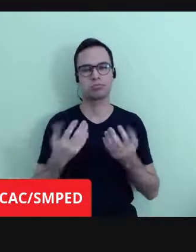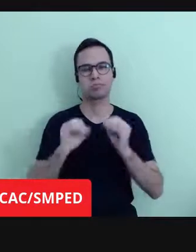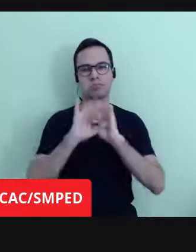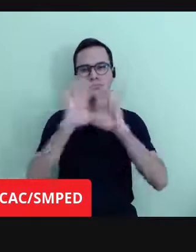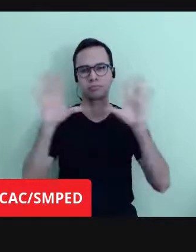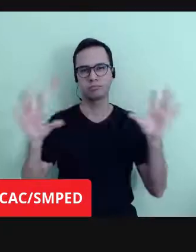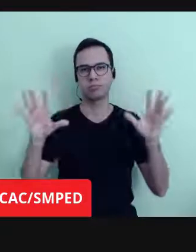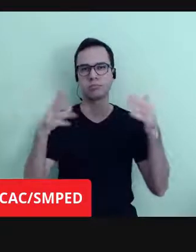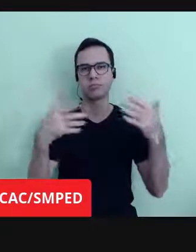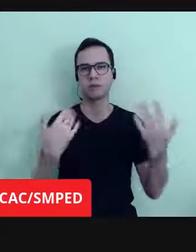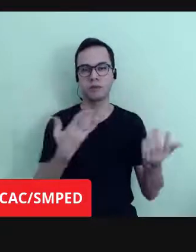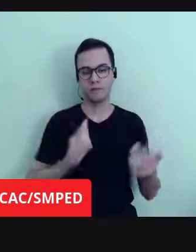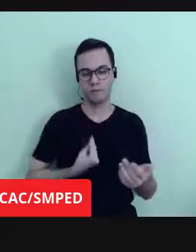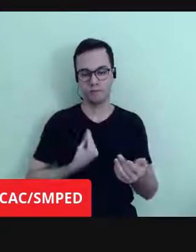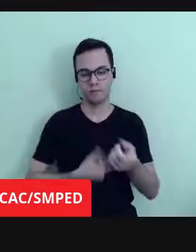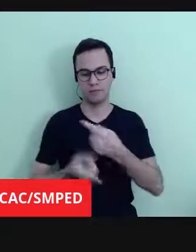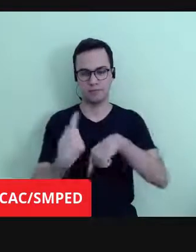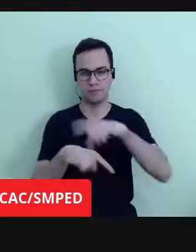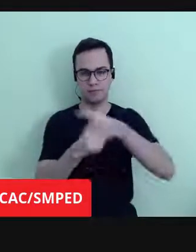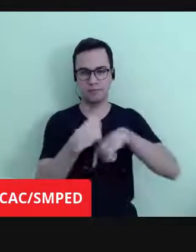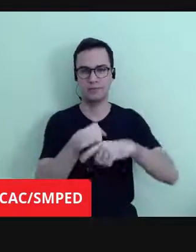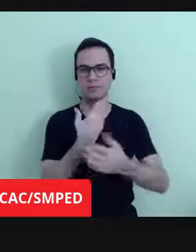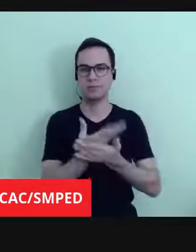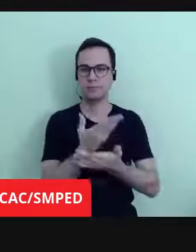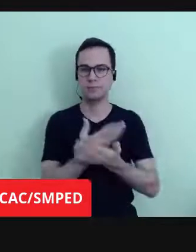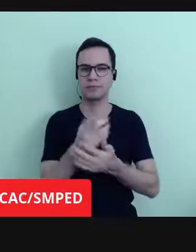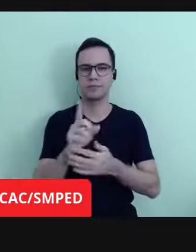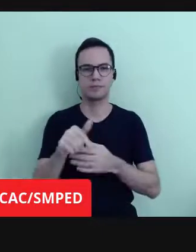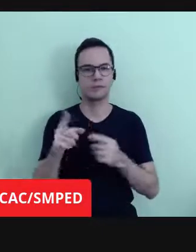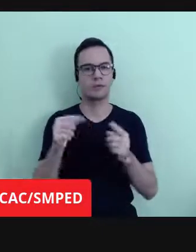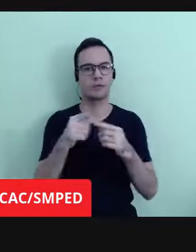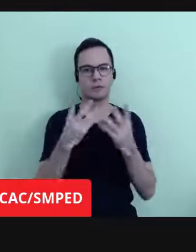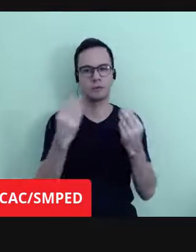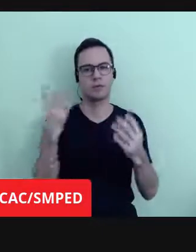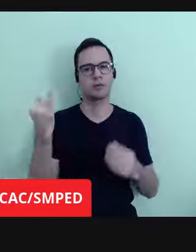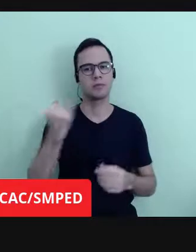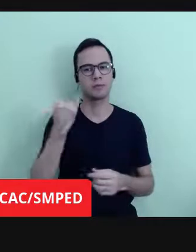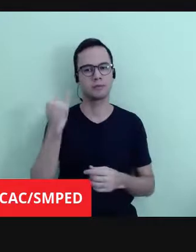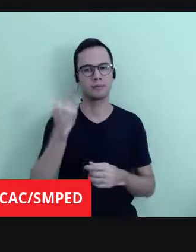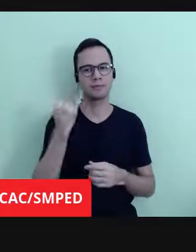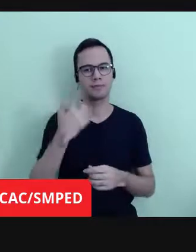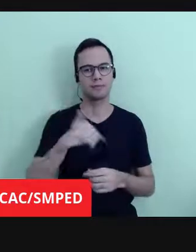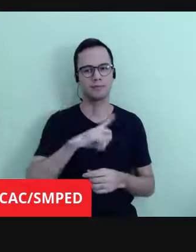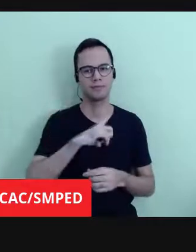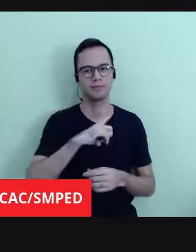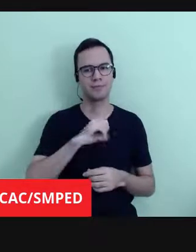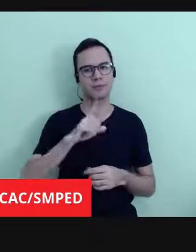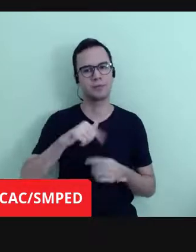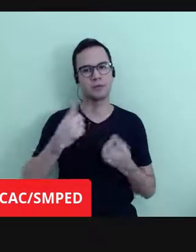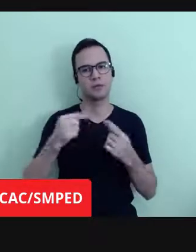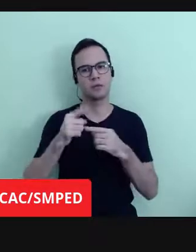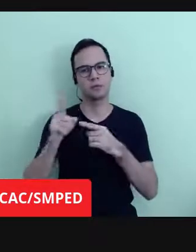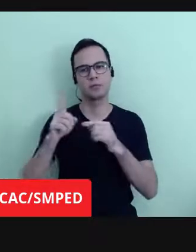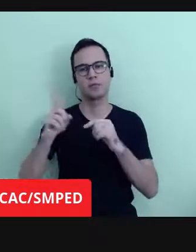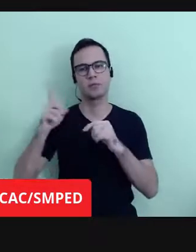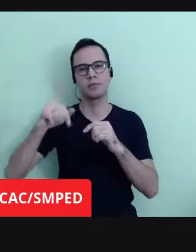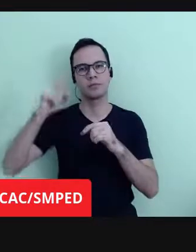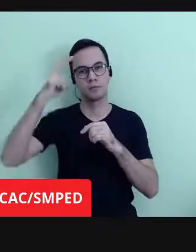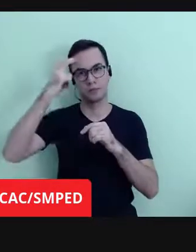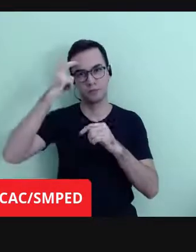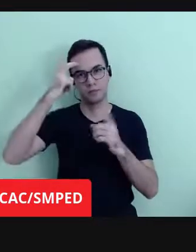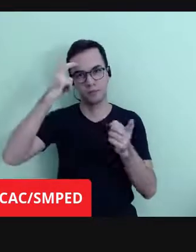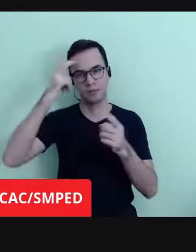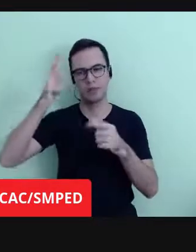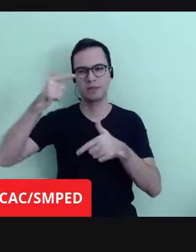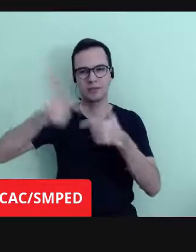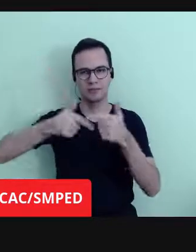o convívio e os estudos relacionados, eles são extremamente importantes. Daí a gente, enquanto equipamento cultural, né, nós que trabalhamos e promovemos